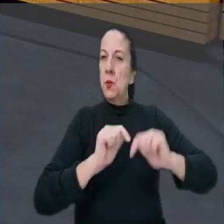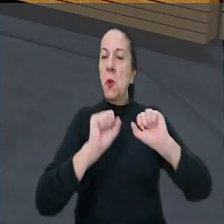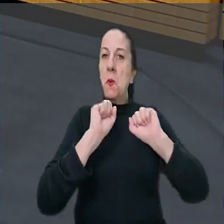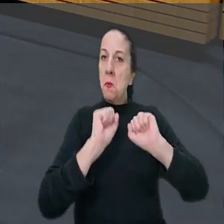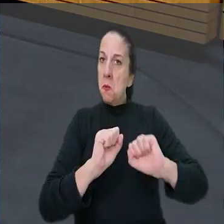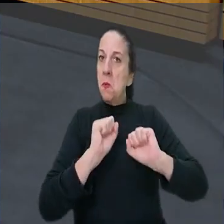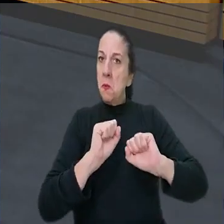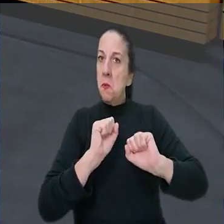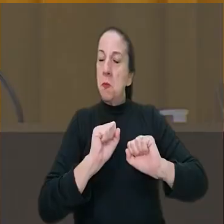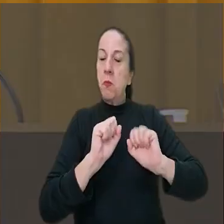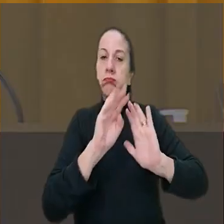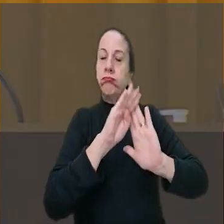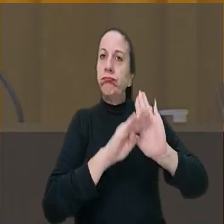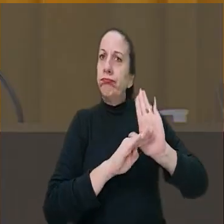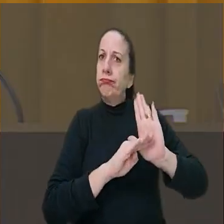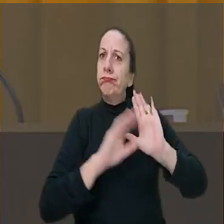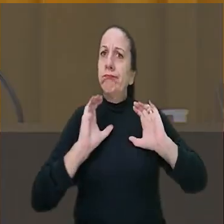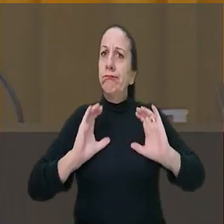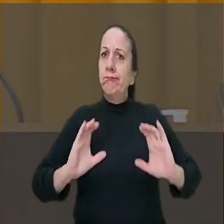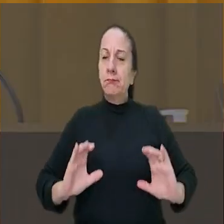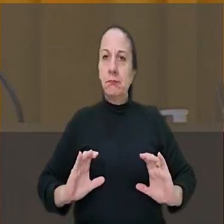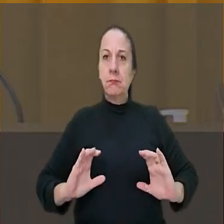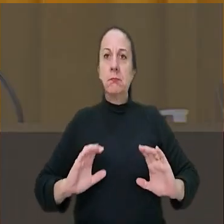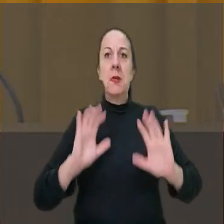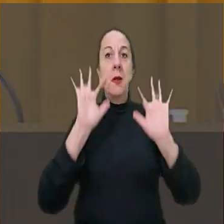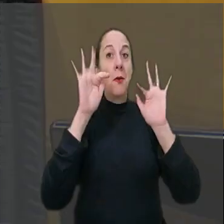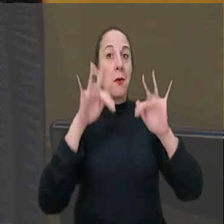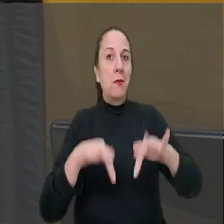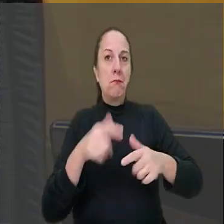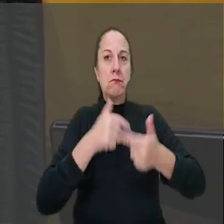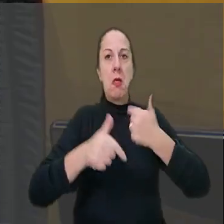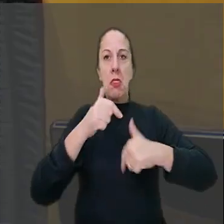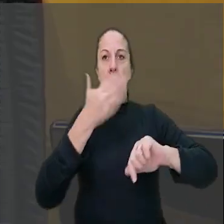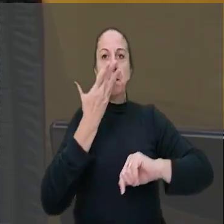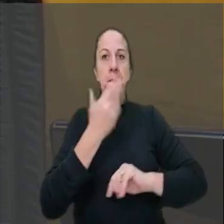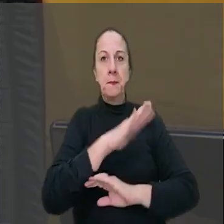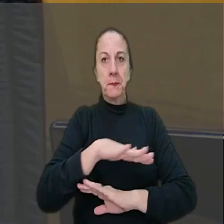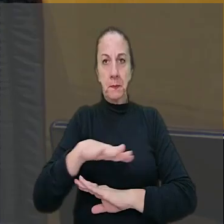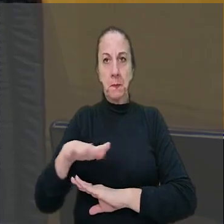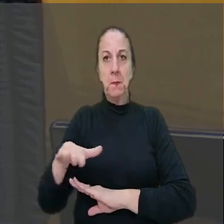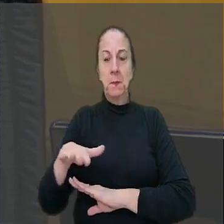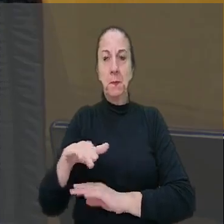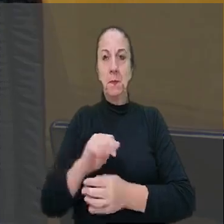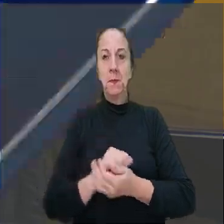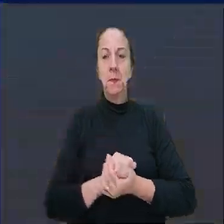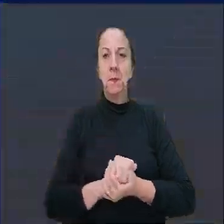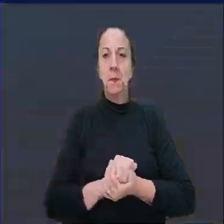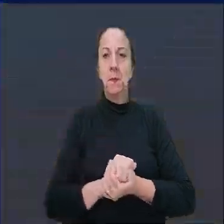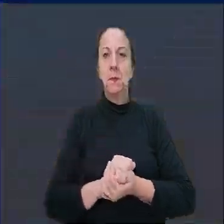Justiça do Trabalho pode executar termo de ajuste de conduta para combater trabalho infantil.